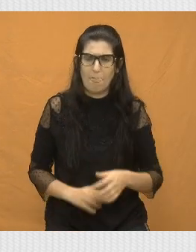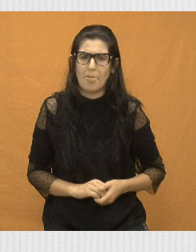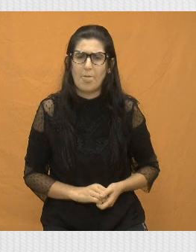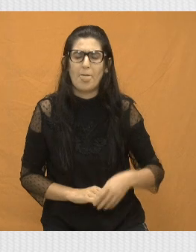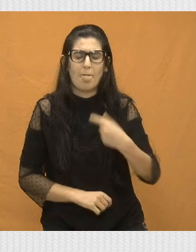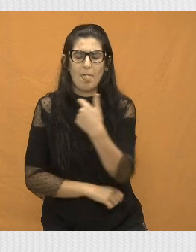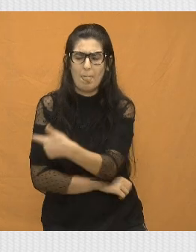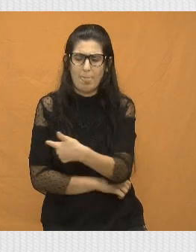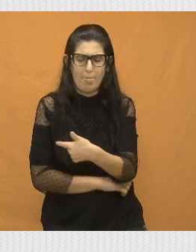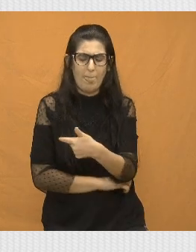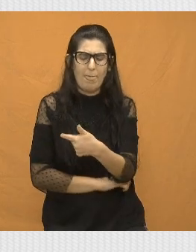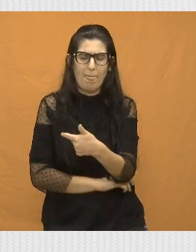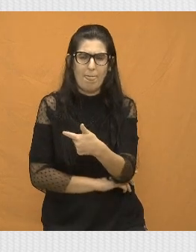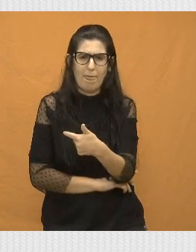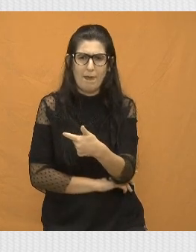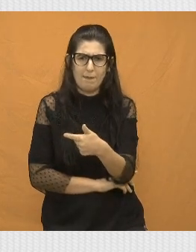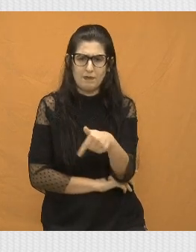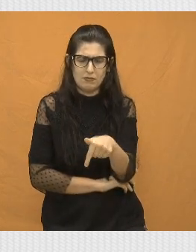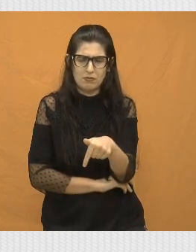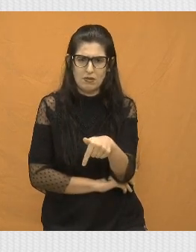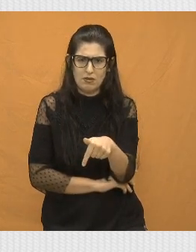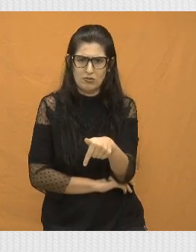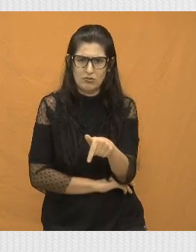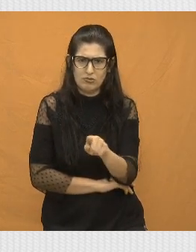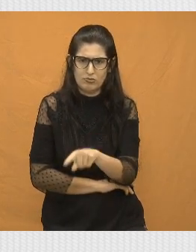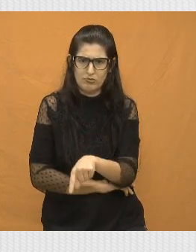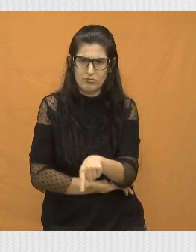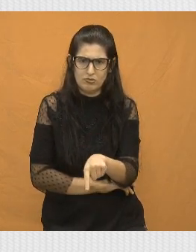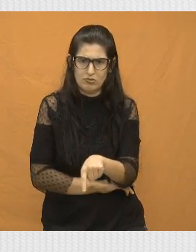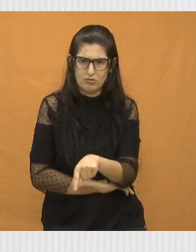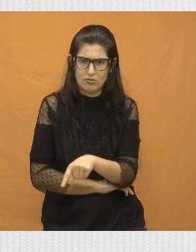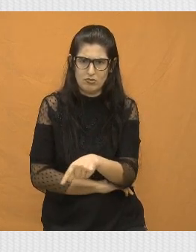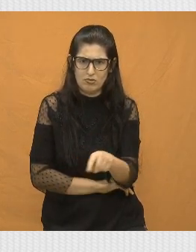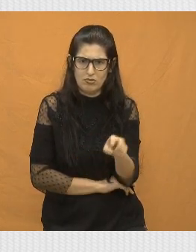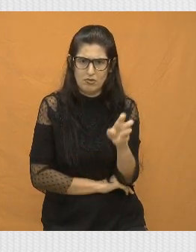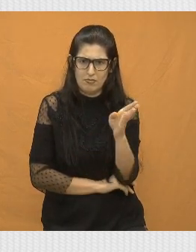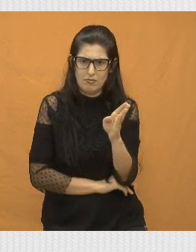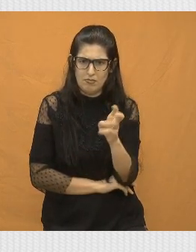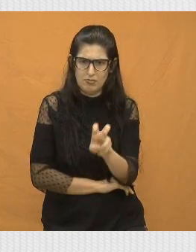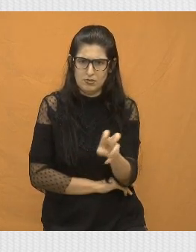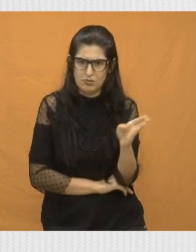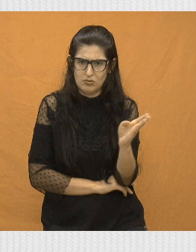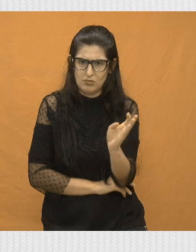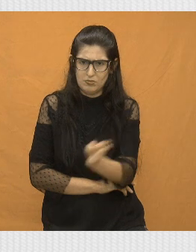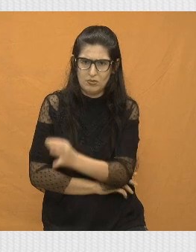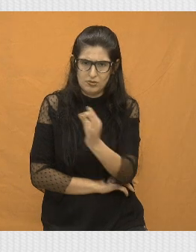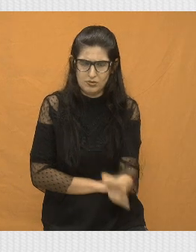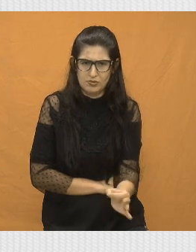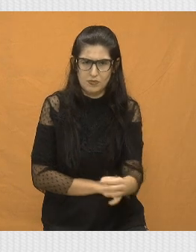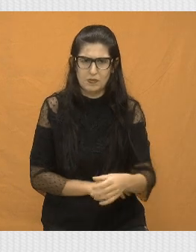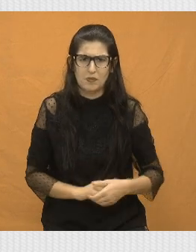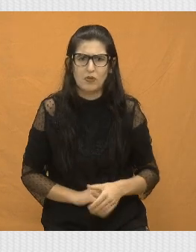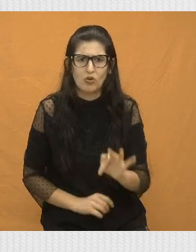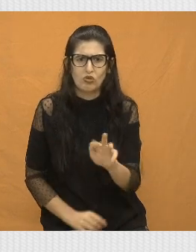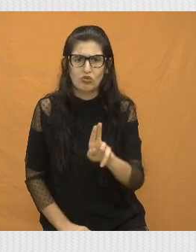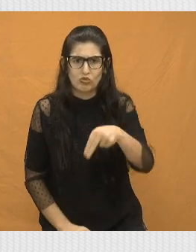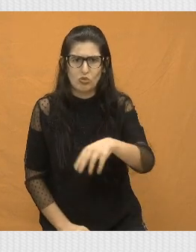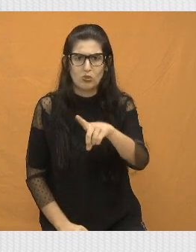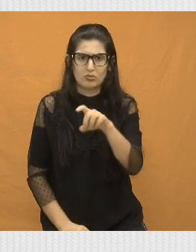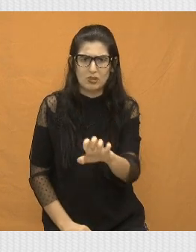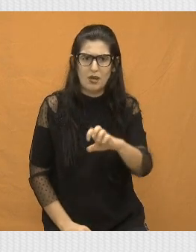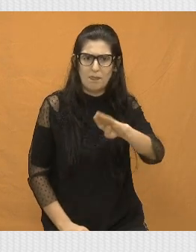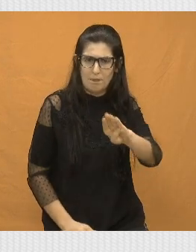em 27,5%. Fundeb, previsto no orçamento anual 2019,